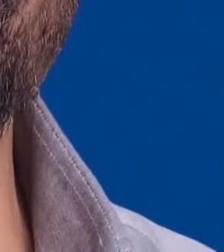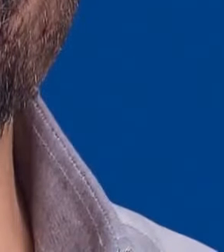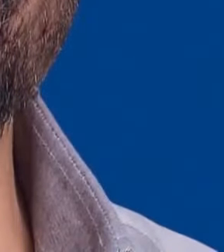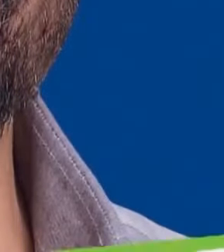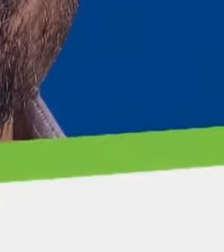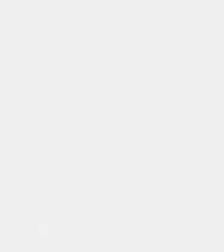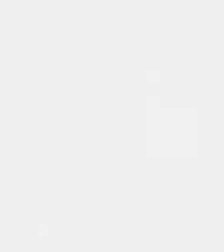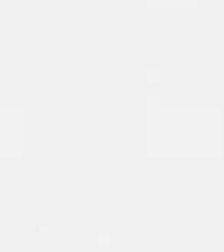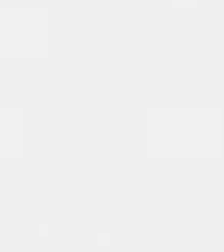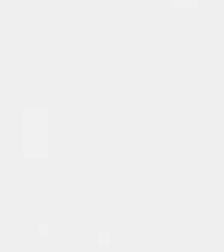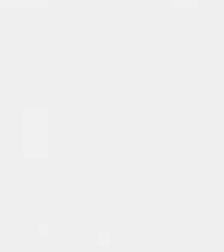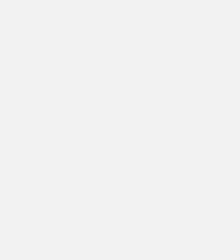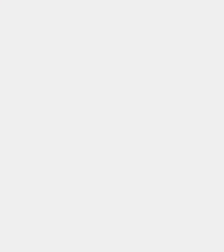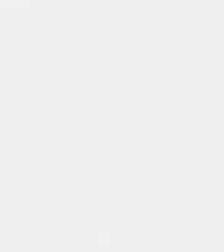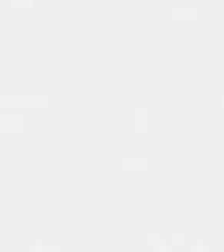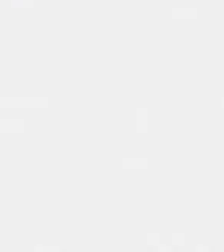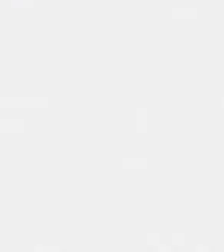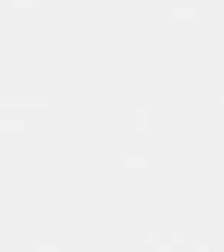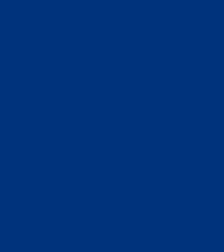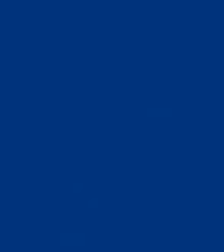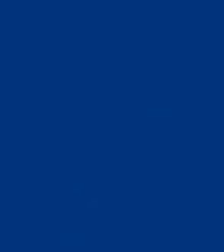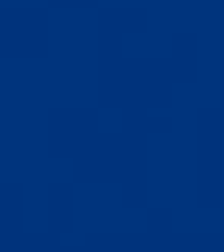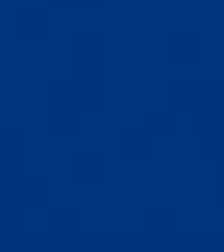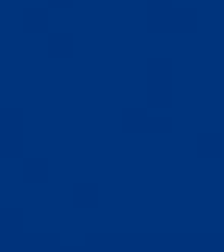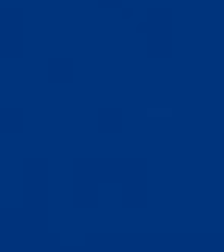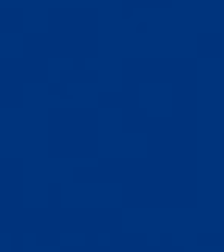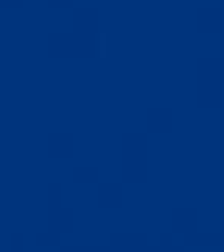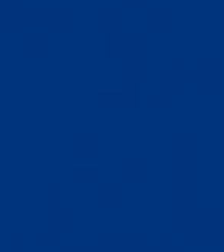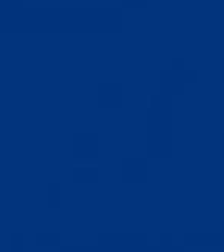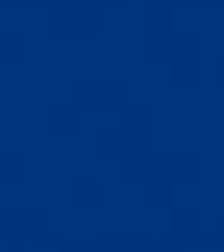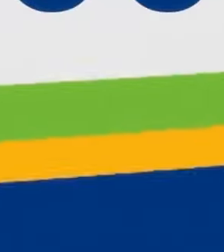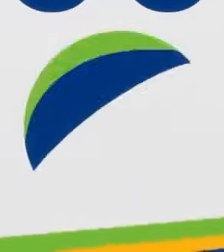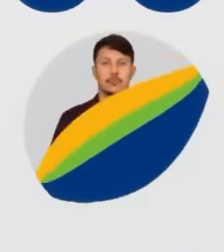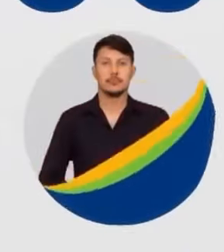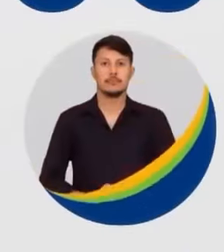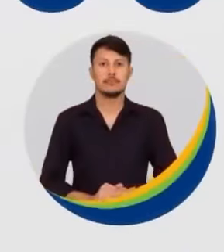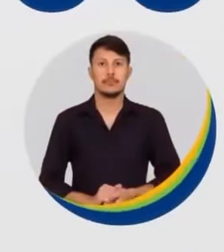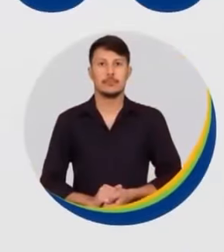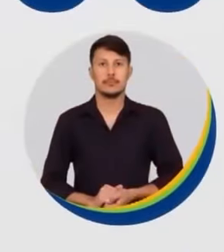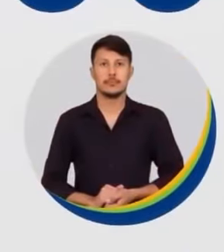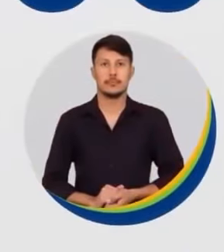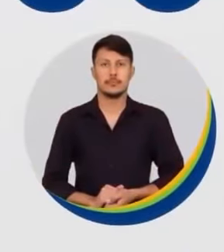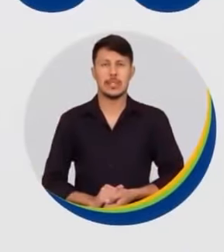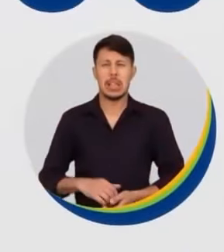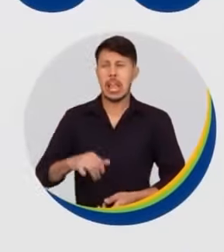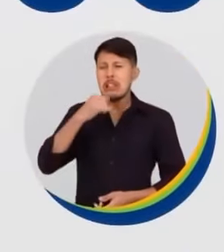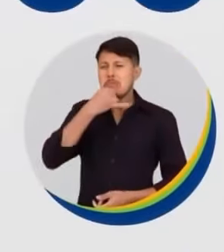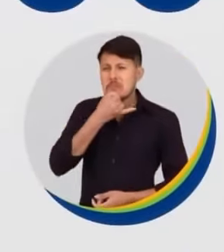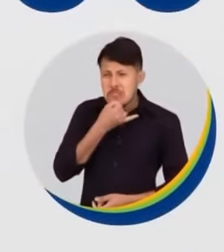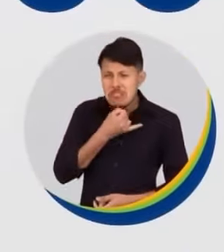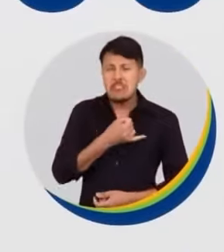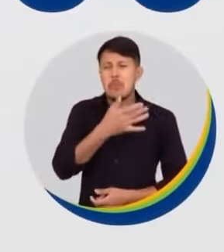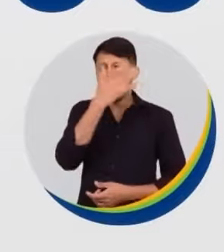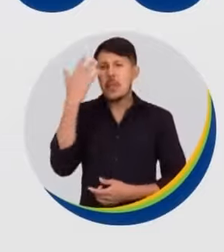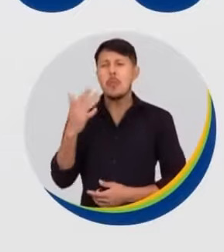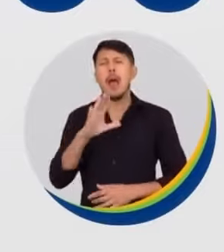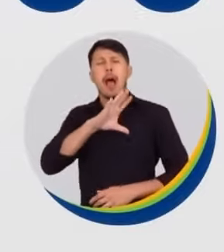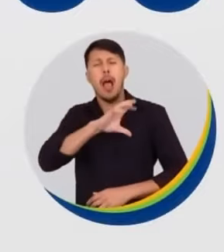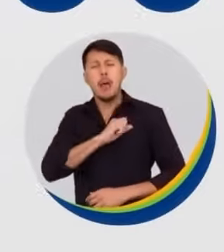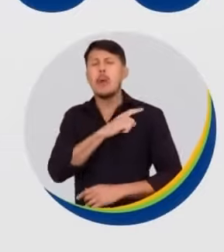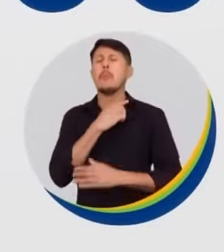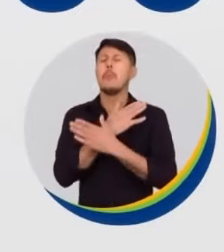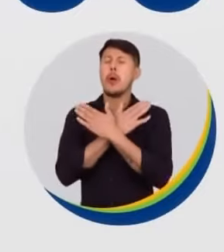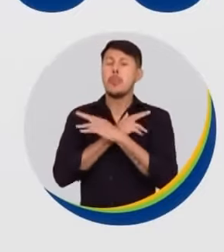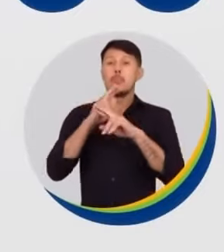Vote PSD 55. PSD 55. Dói muito perder alguém que a gente ama, né? E perder sabendo que a pessoa com